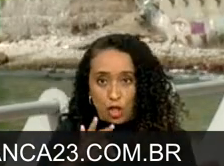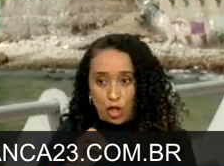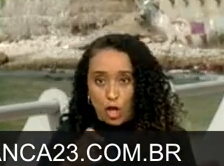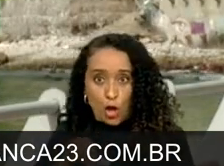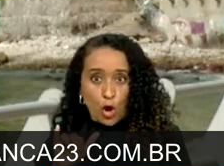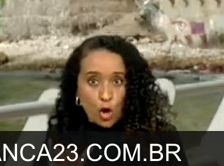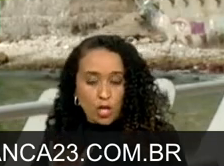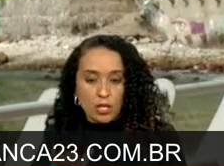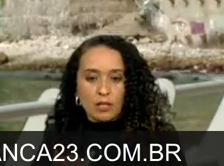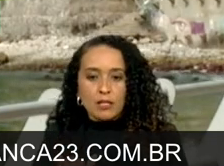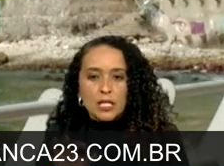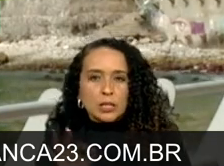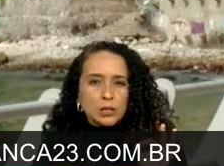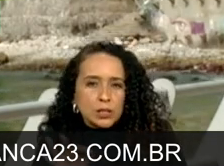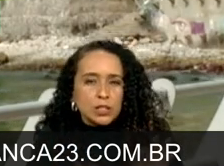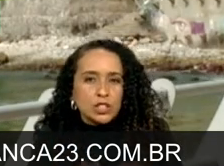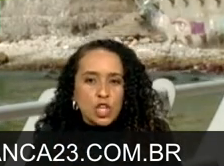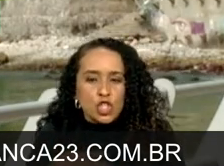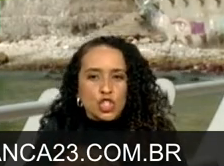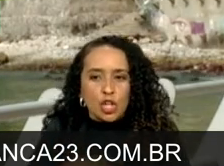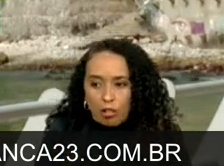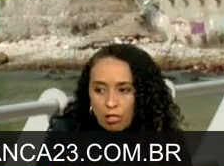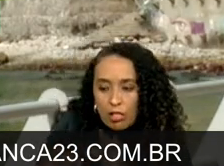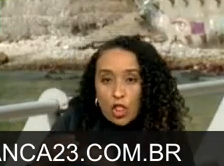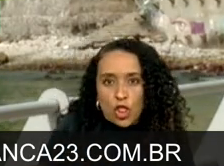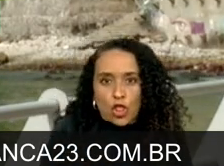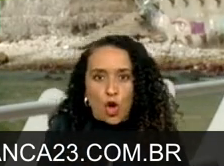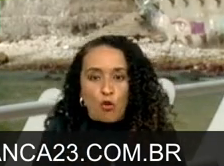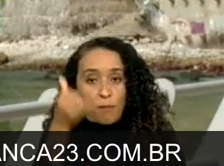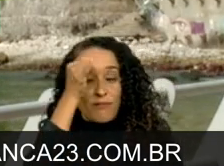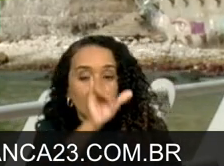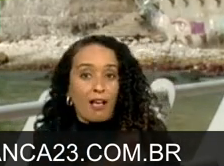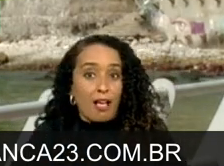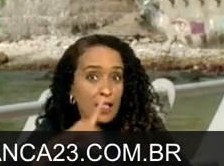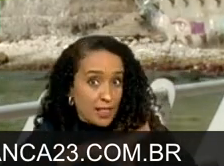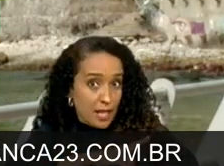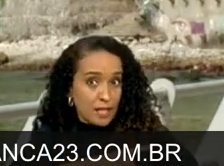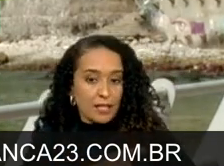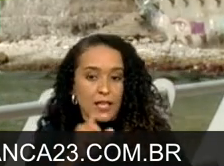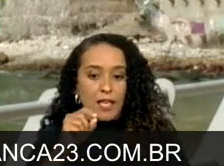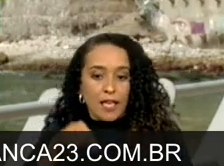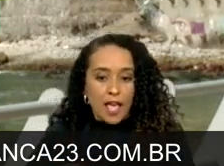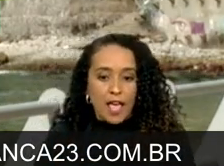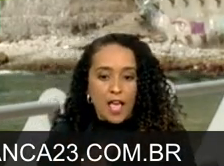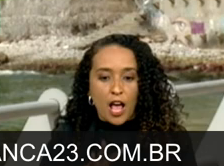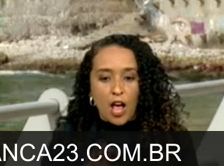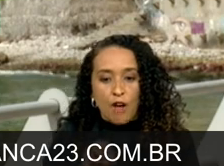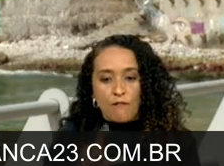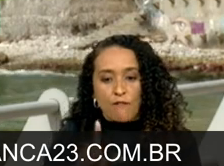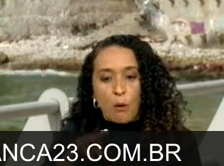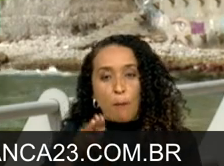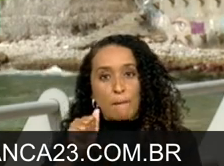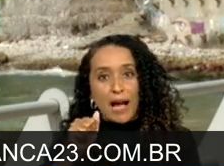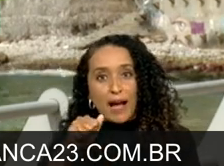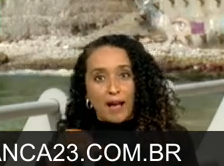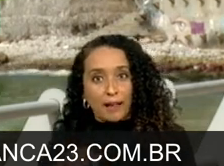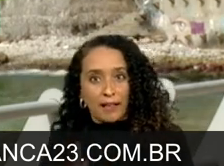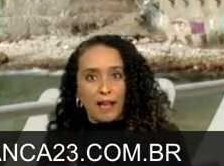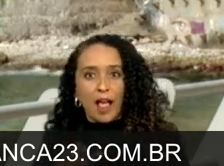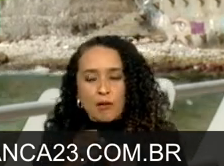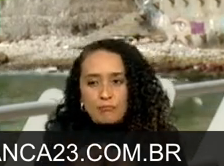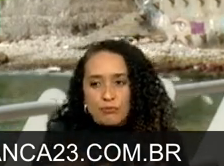Rio, implementou uma forma tecnológica inovadora de combate à dengue, o método Wolbachia. A ideia é liberar no ambiente